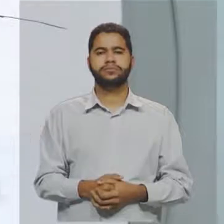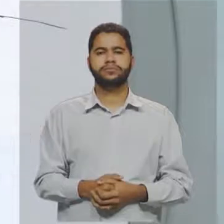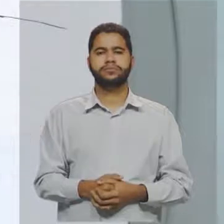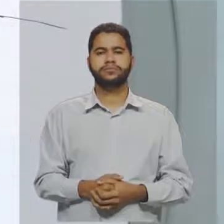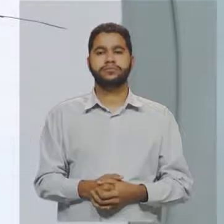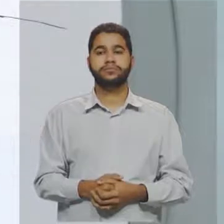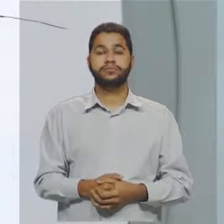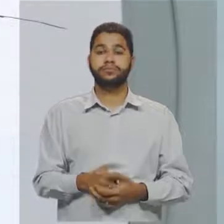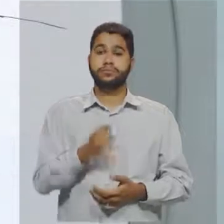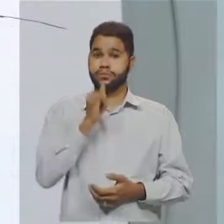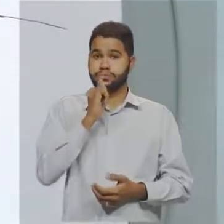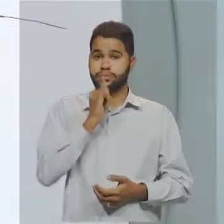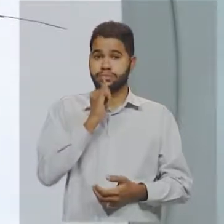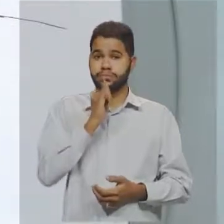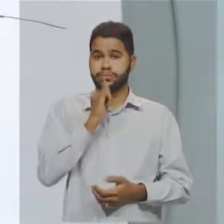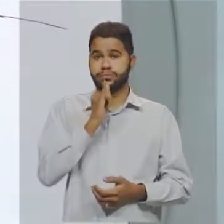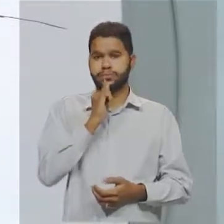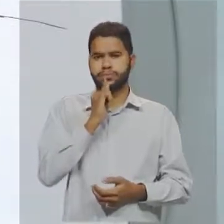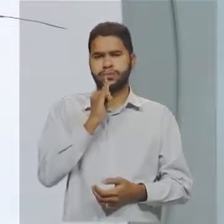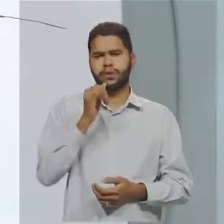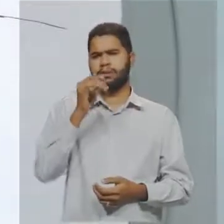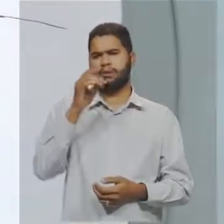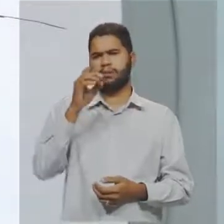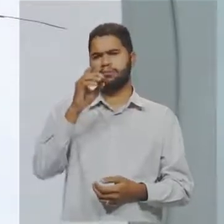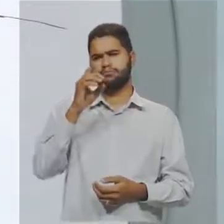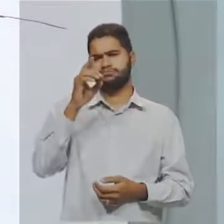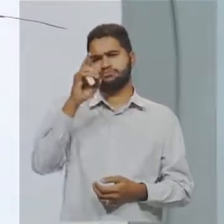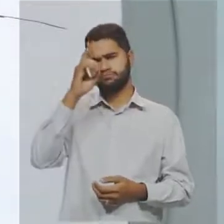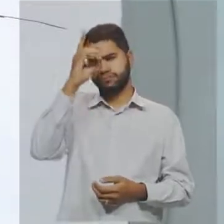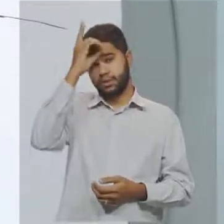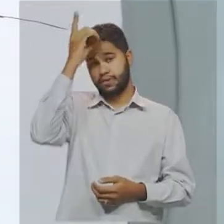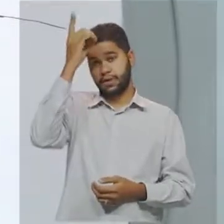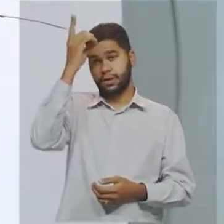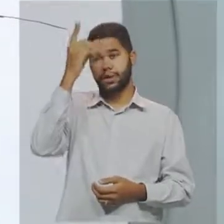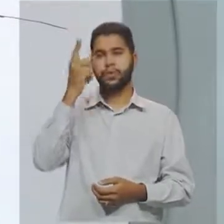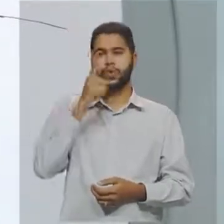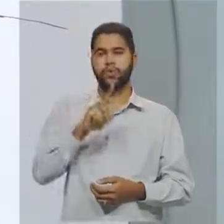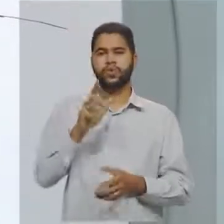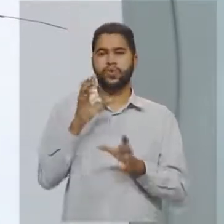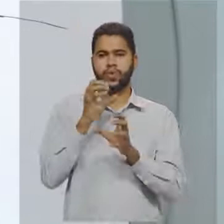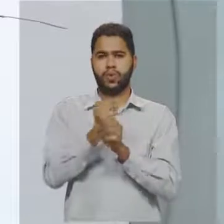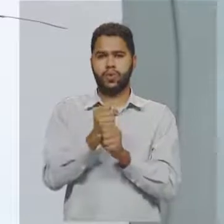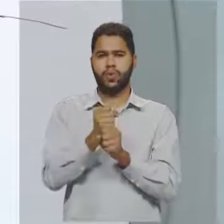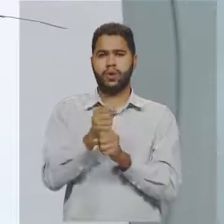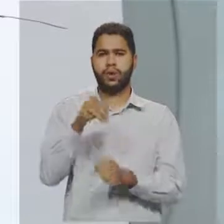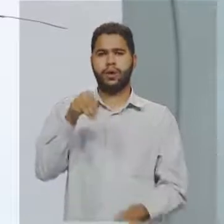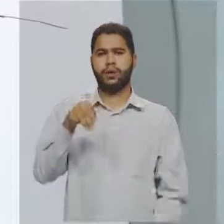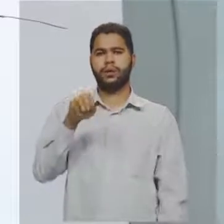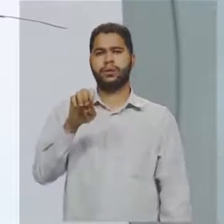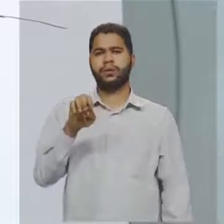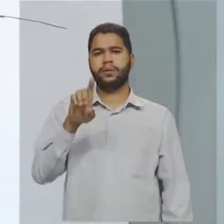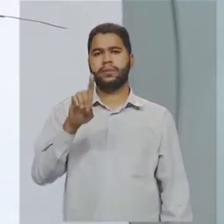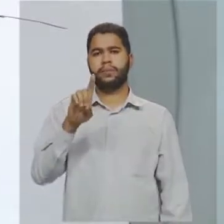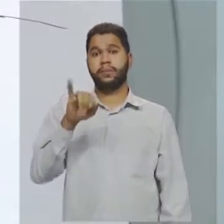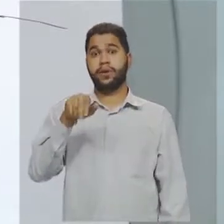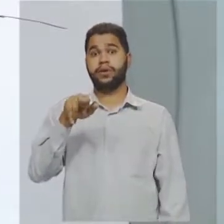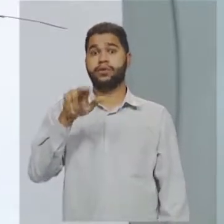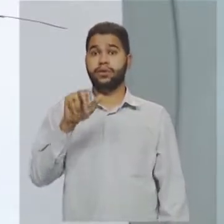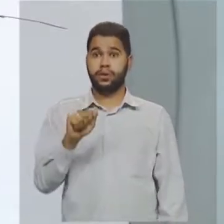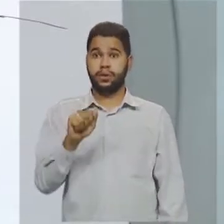Então, suponhamos aí que... Estou inventando aqui uma tabela para a gente poder calcular, né, a mediana. Então, vamos supor aqui que a gente tem